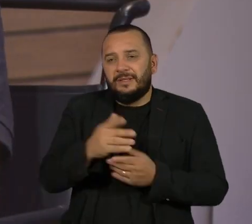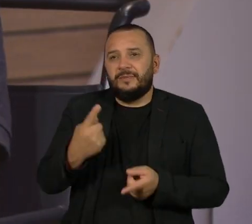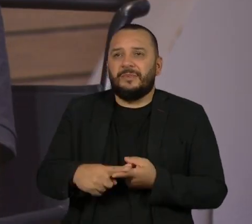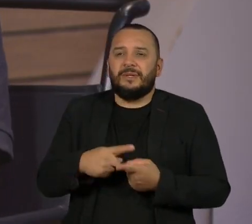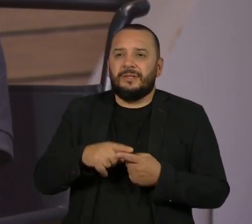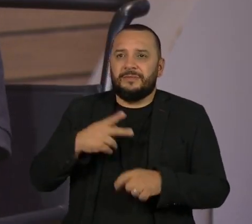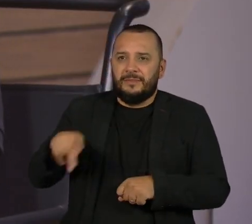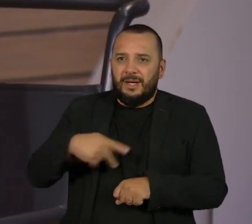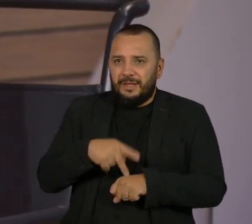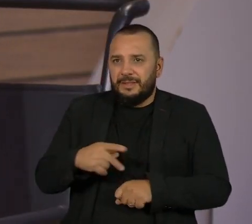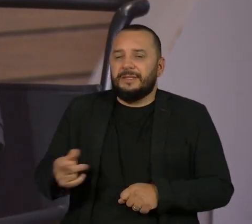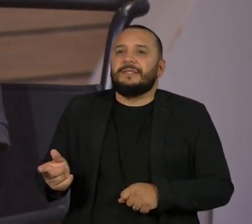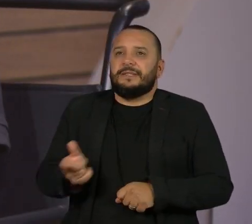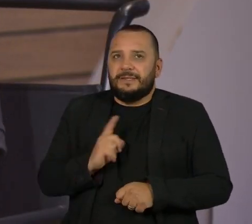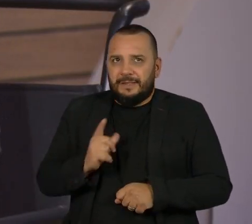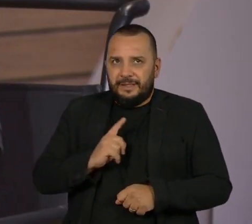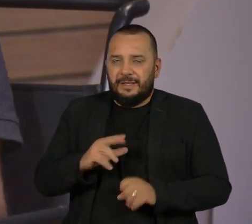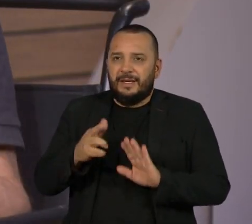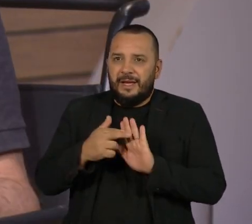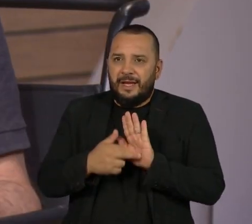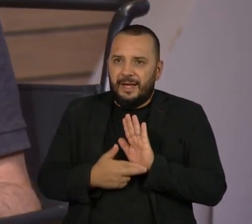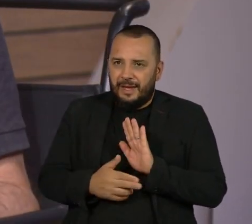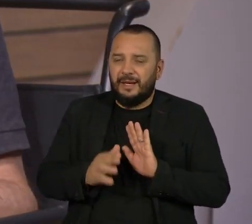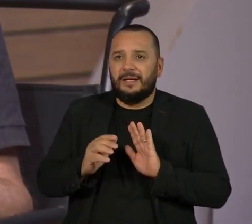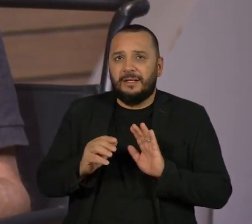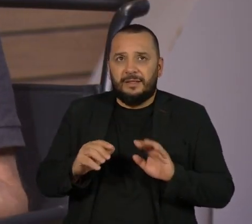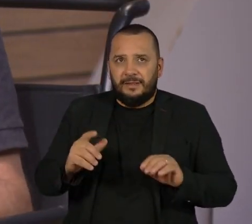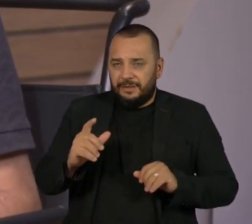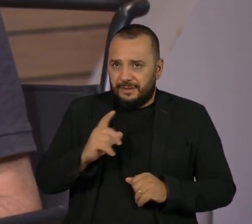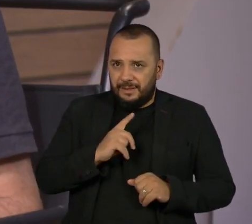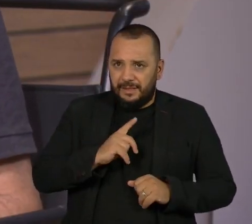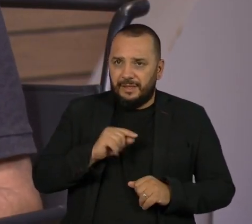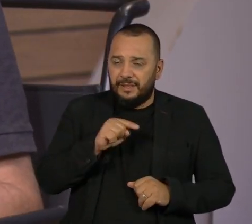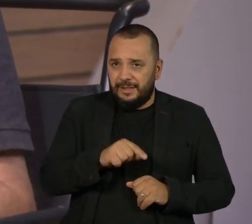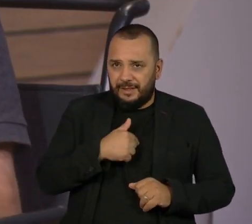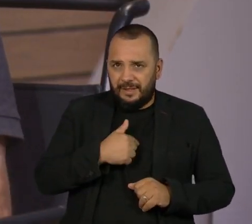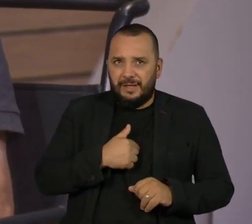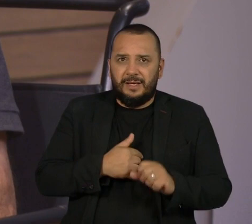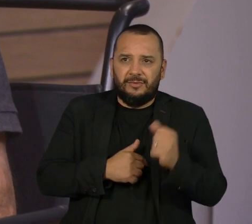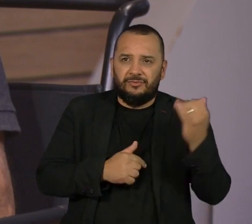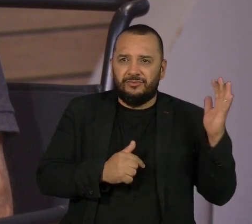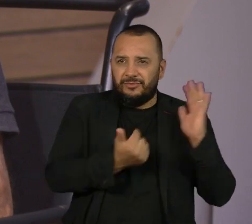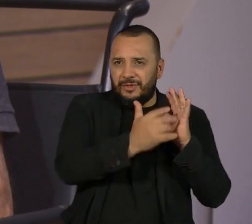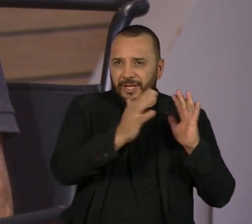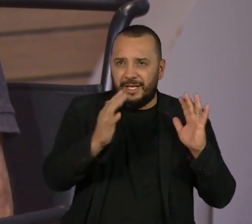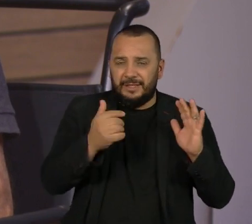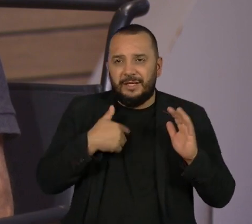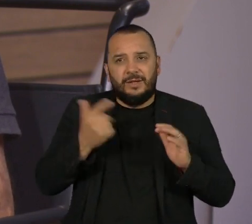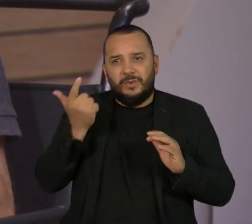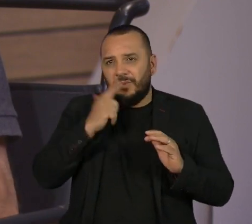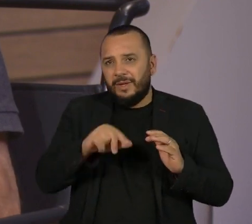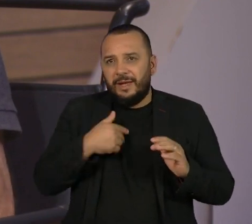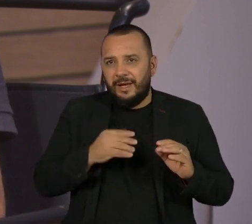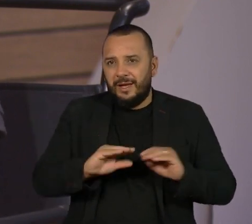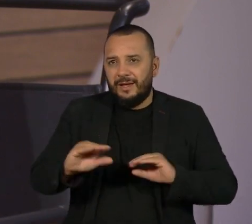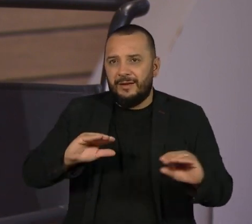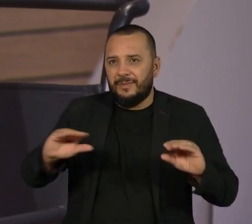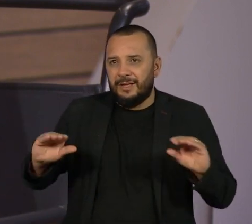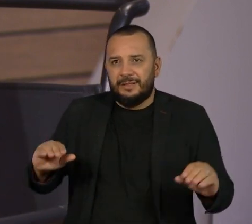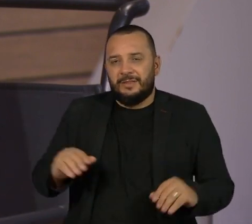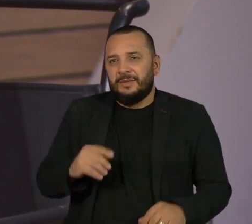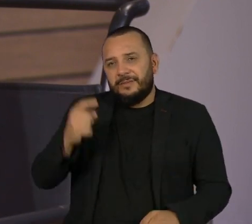têm todos os princípios ativos dessas que vêm da floresta não querem fazer essa repartição, não se